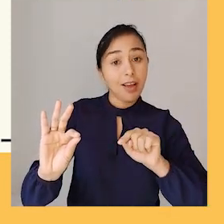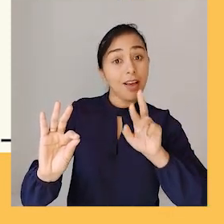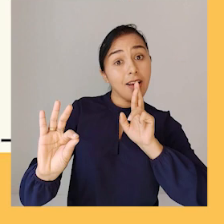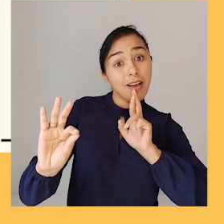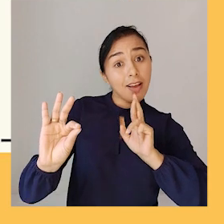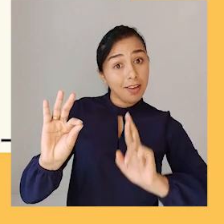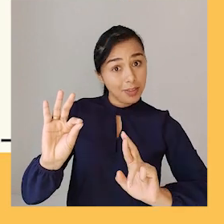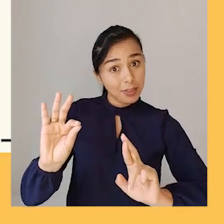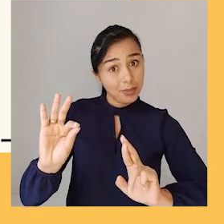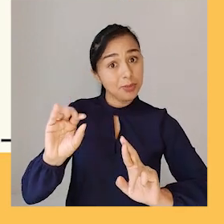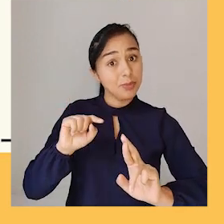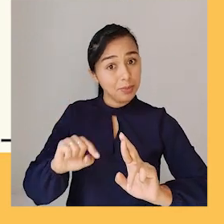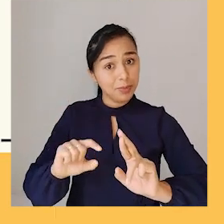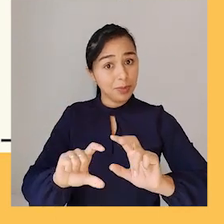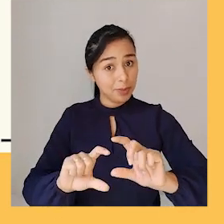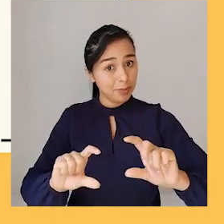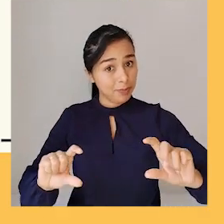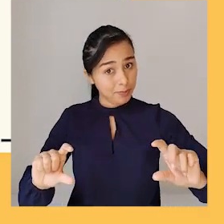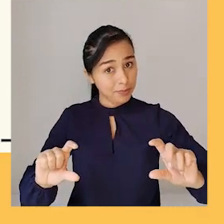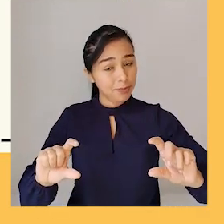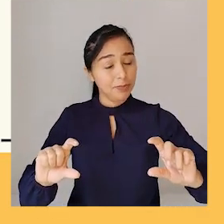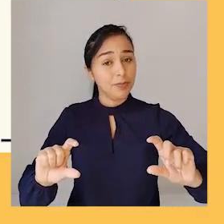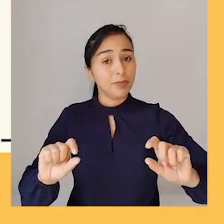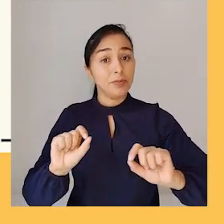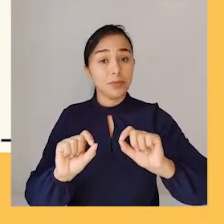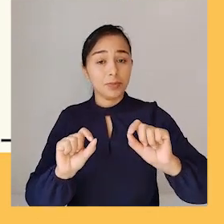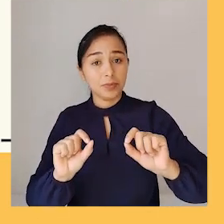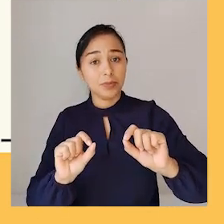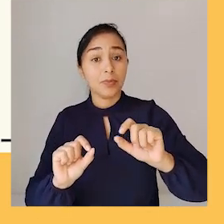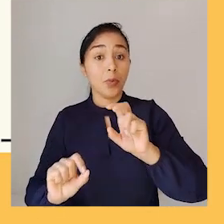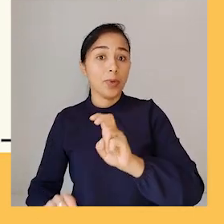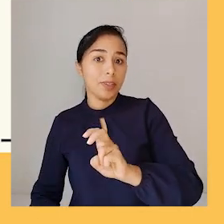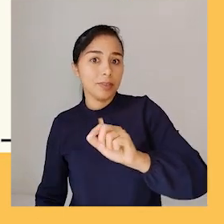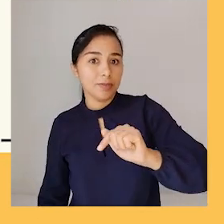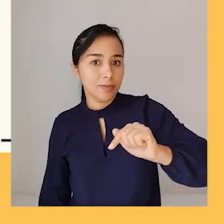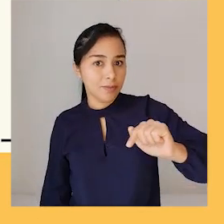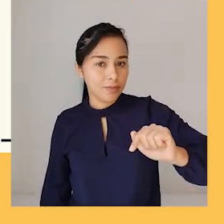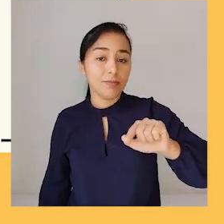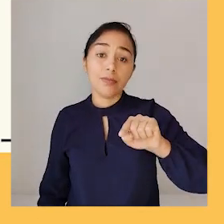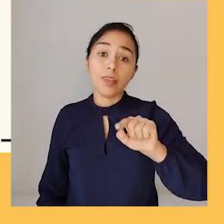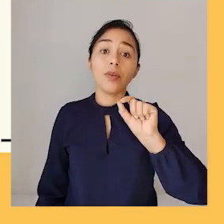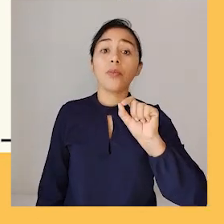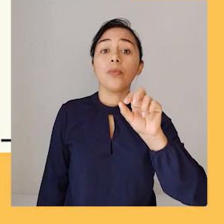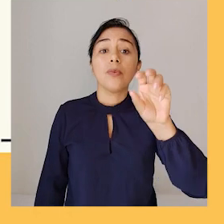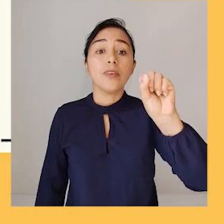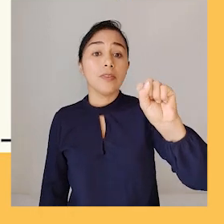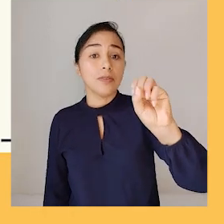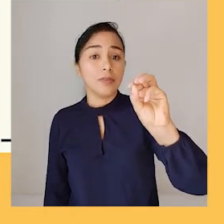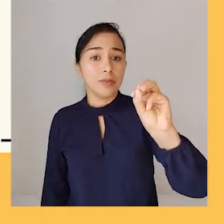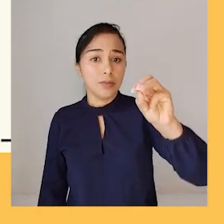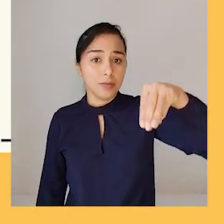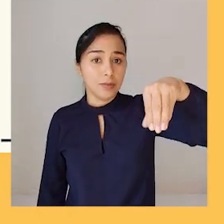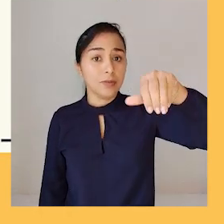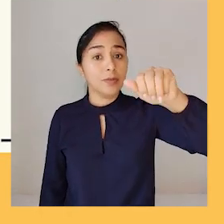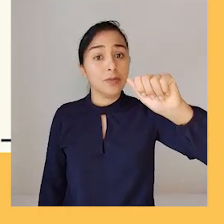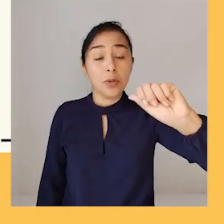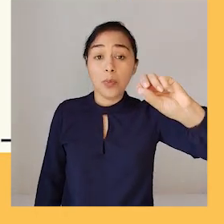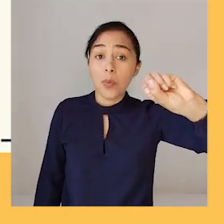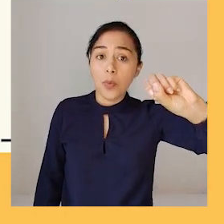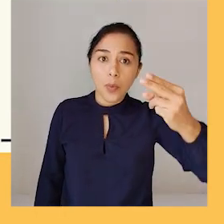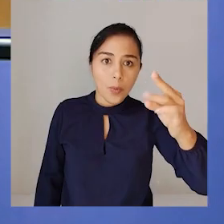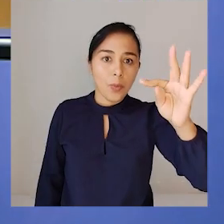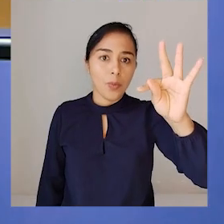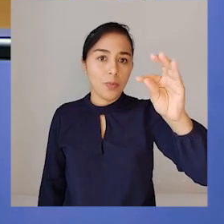nosso resultado da adição, que nesse caso é o 577, nós vamos chamar de soma ou